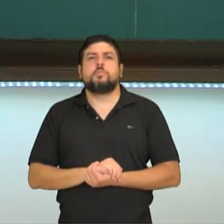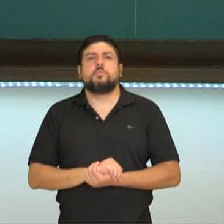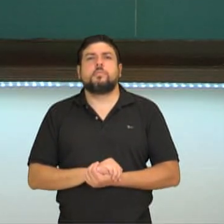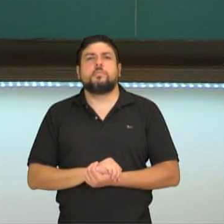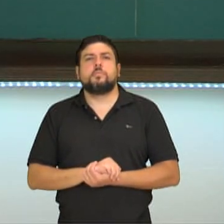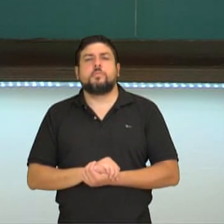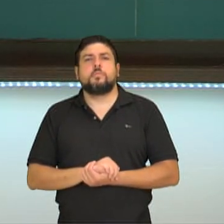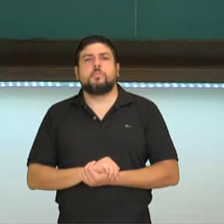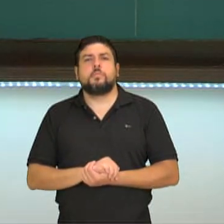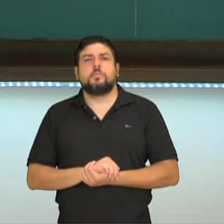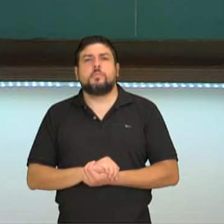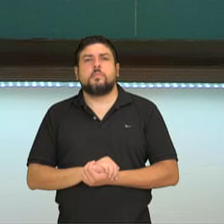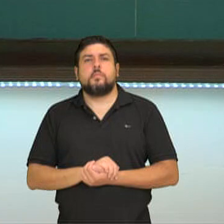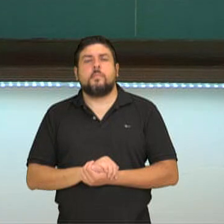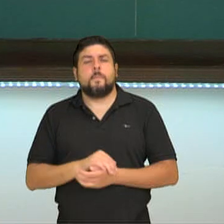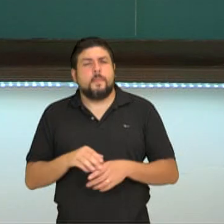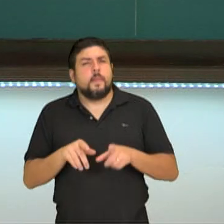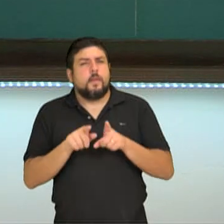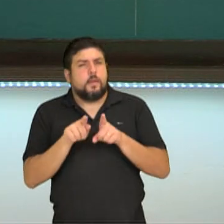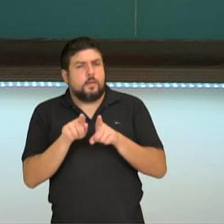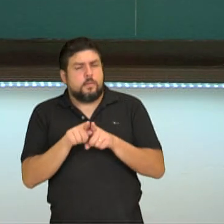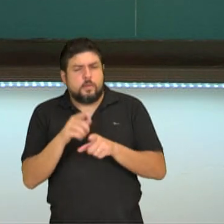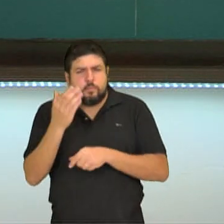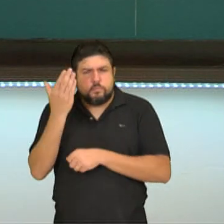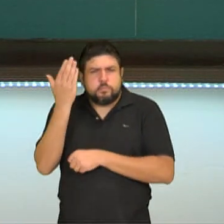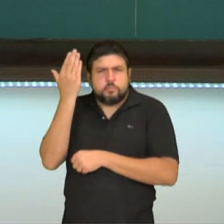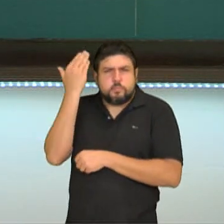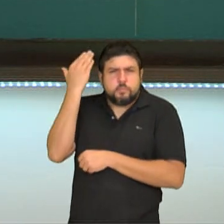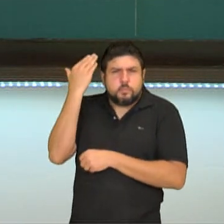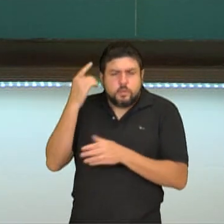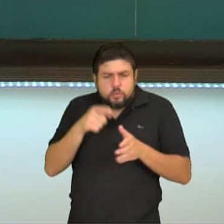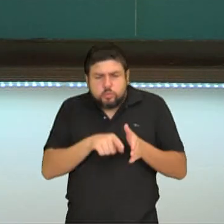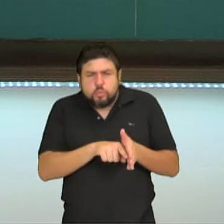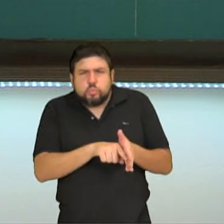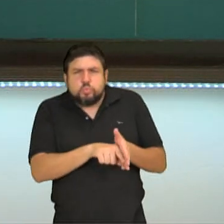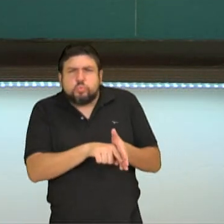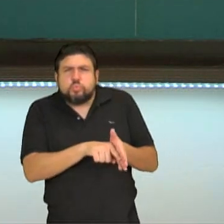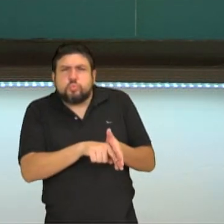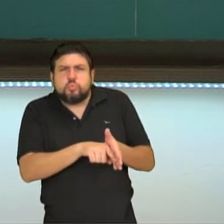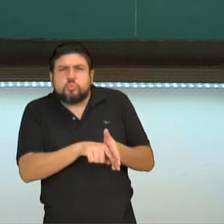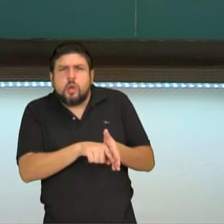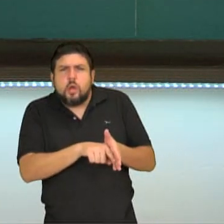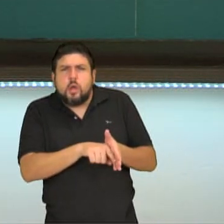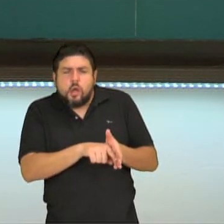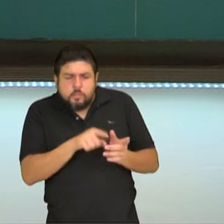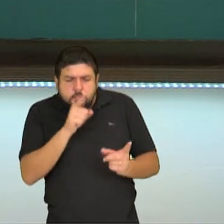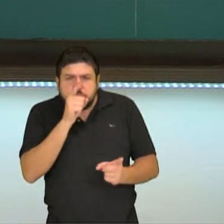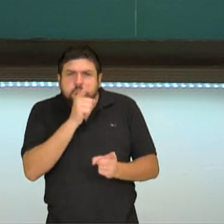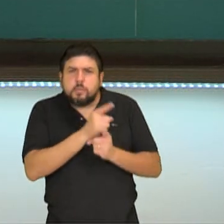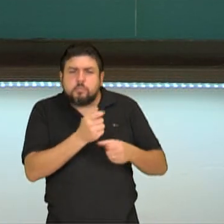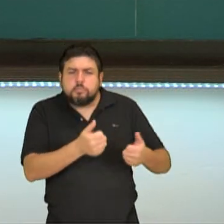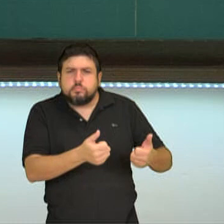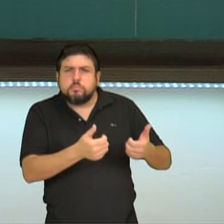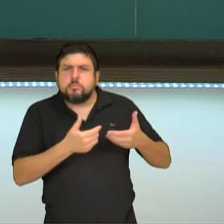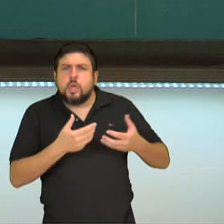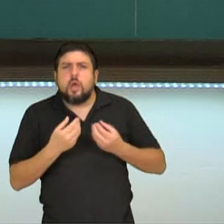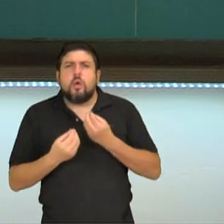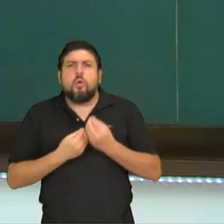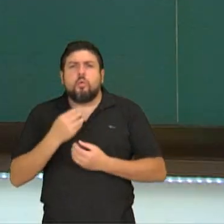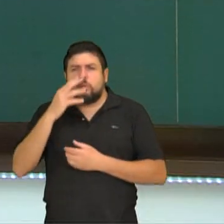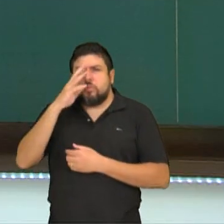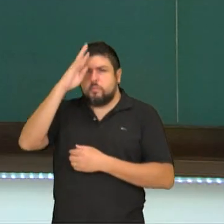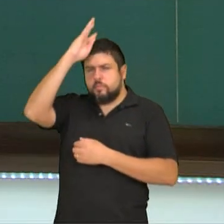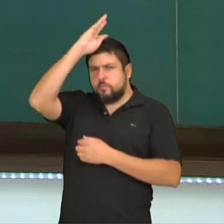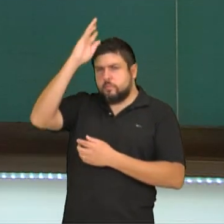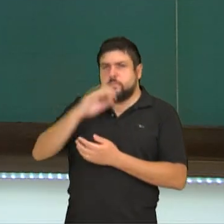E o que as fontes, quando a gente olha para o passado, o que as fontes nos dizem sobre esse momento de Roma? A gente vai olhar